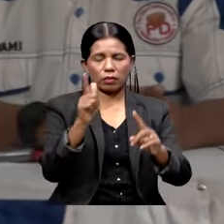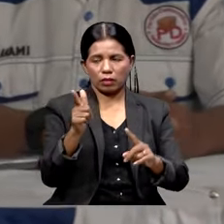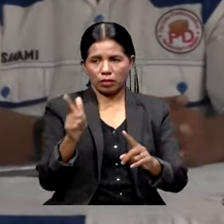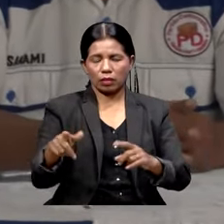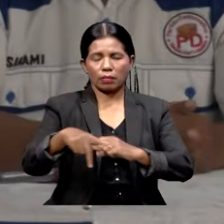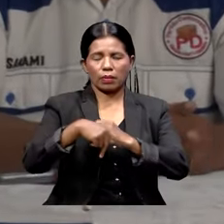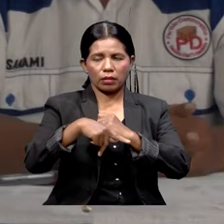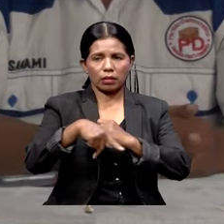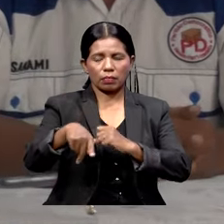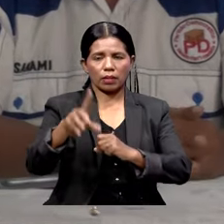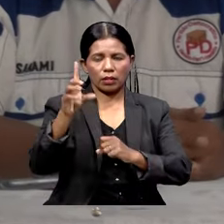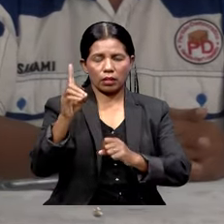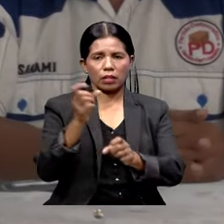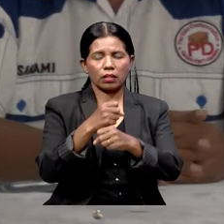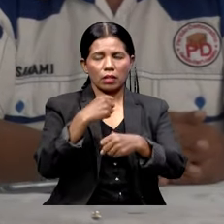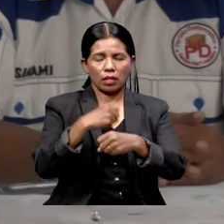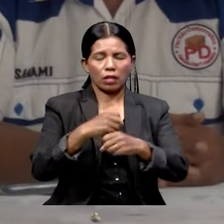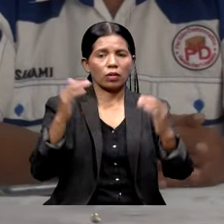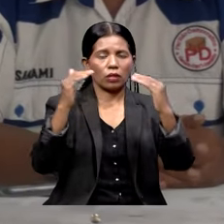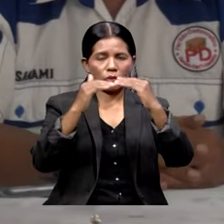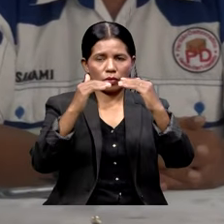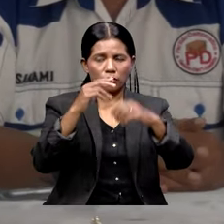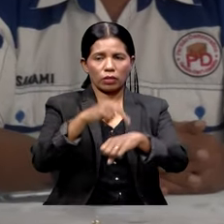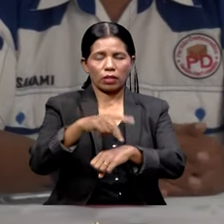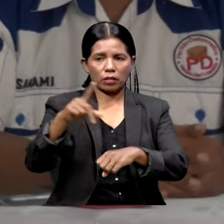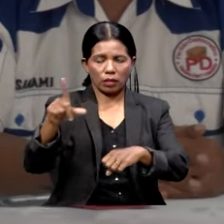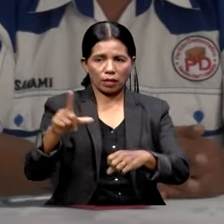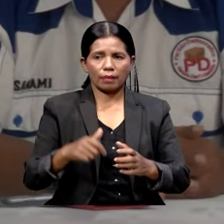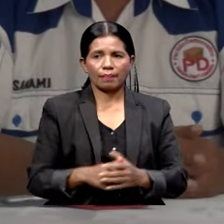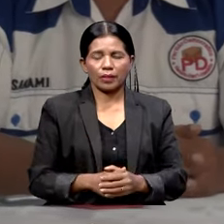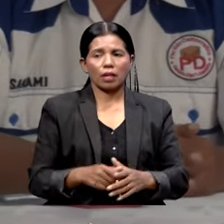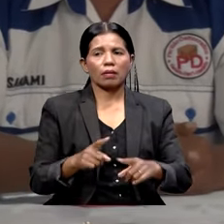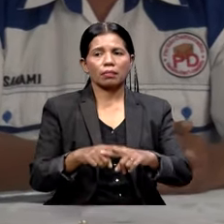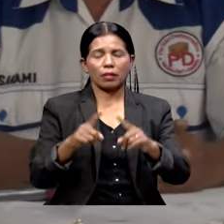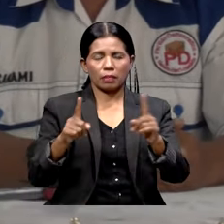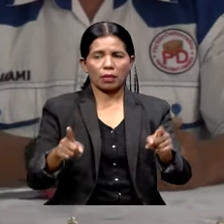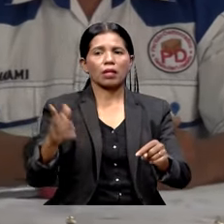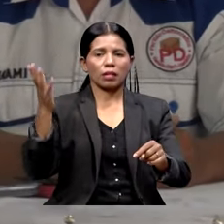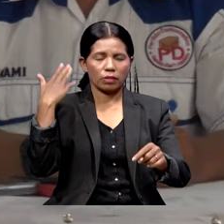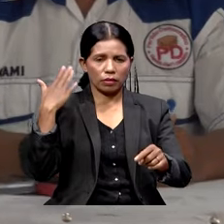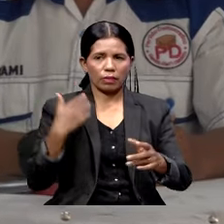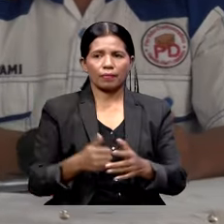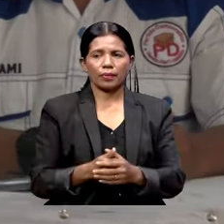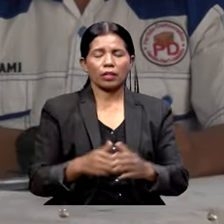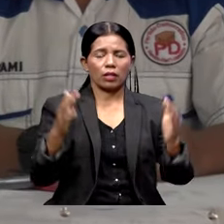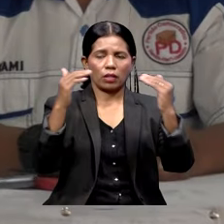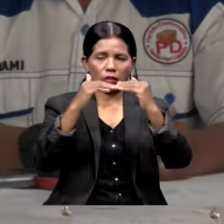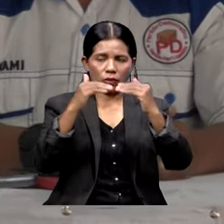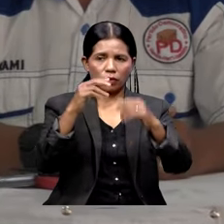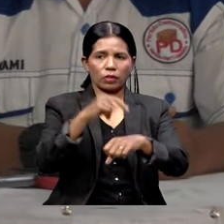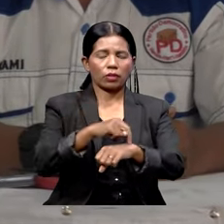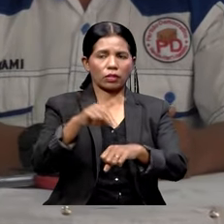Partido Democrático se halo Congresso Nacional mai be antes halo Congresso